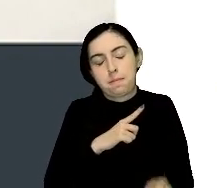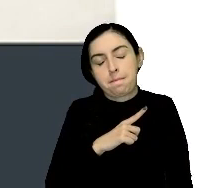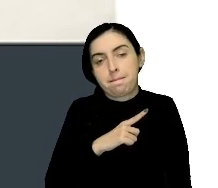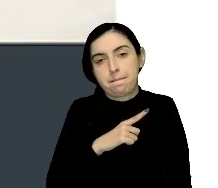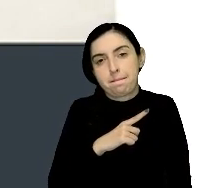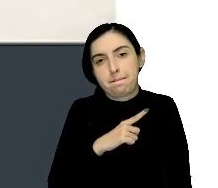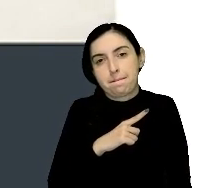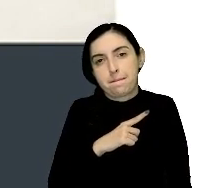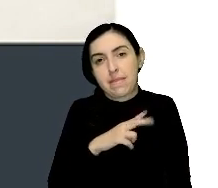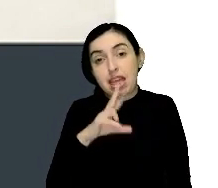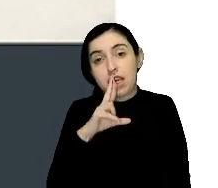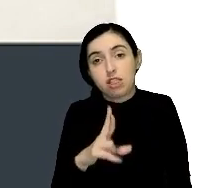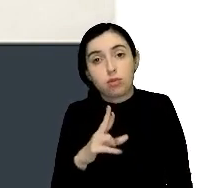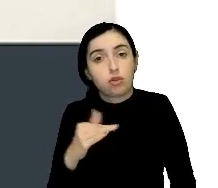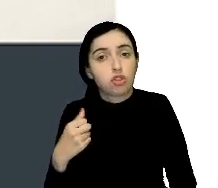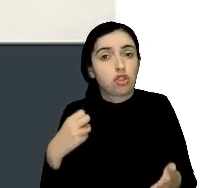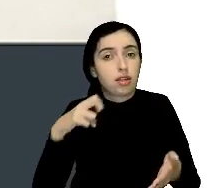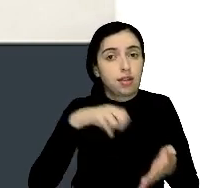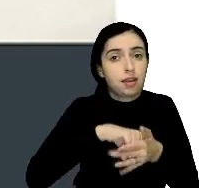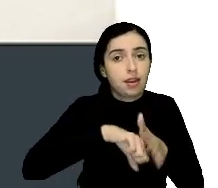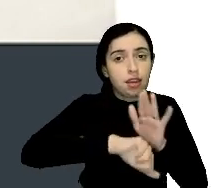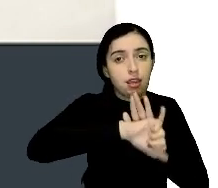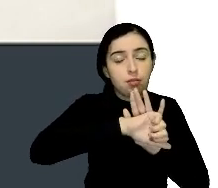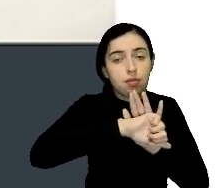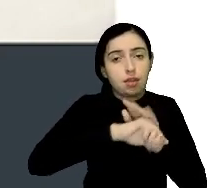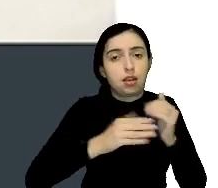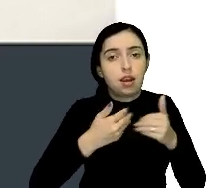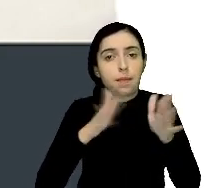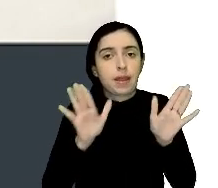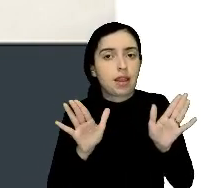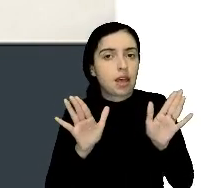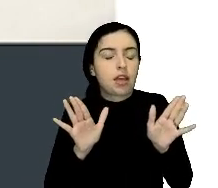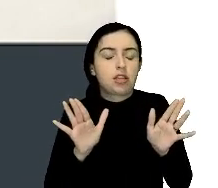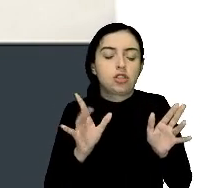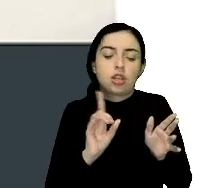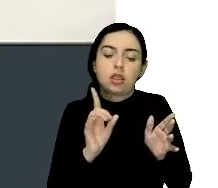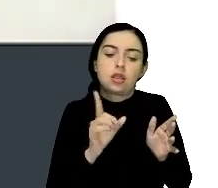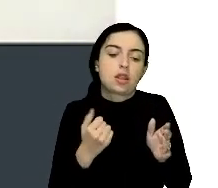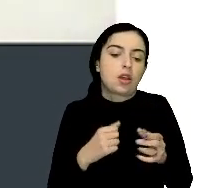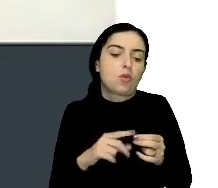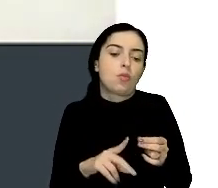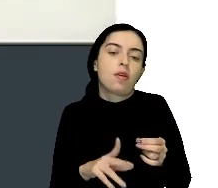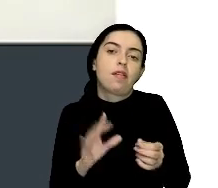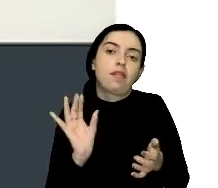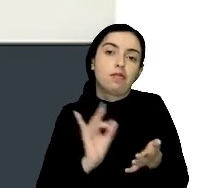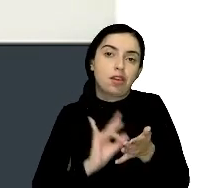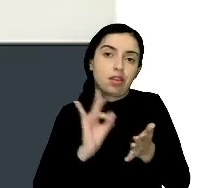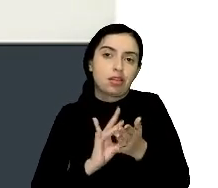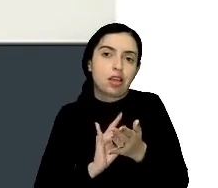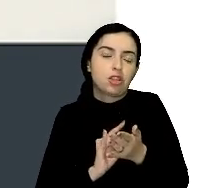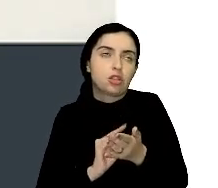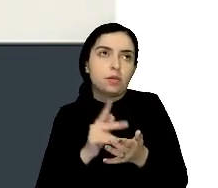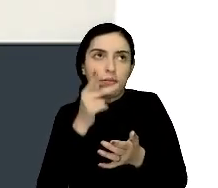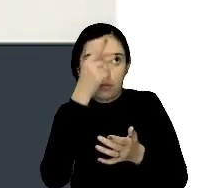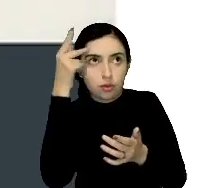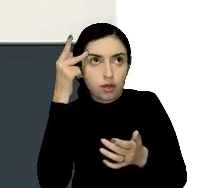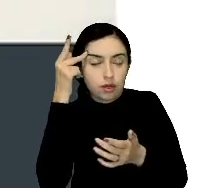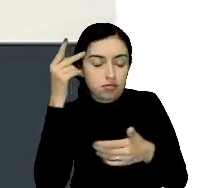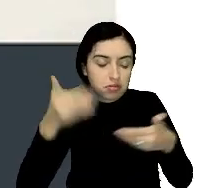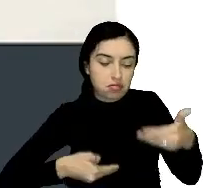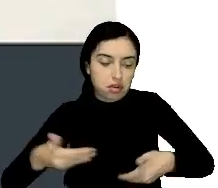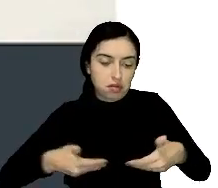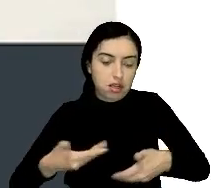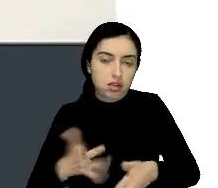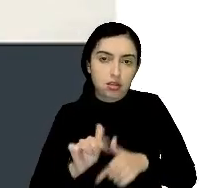quem responde criminalmente em liberdade. Isso não necessariamente é verdade, porque se ele for um empregado e ele estiver